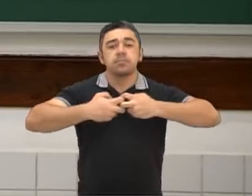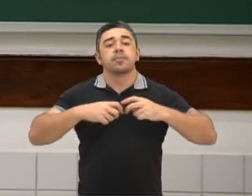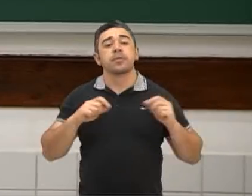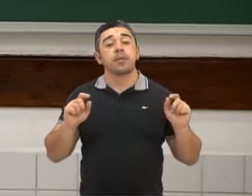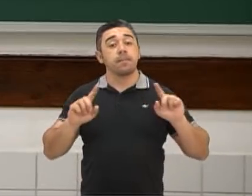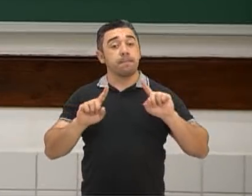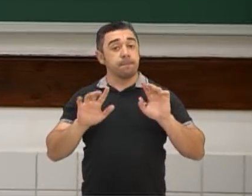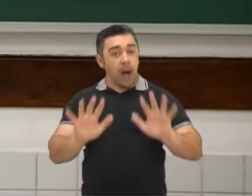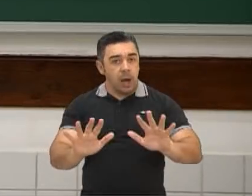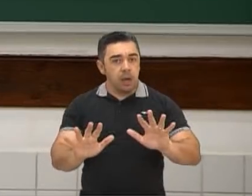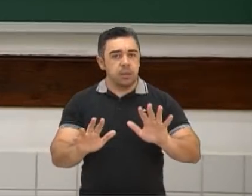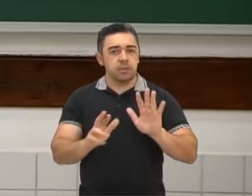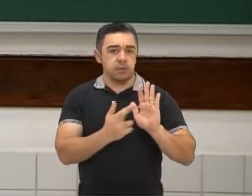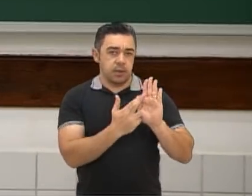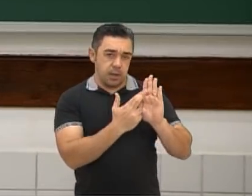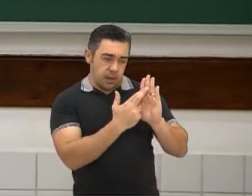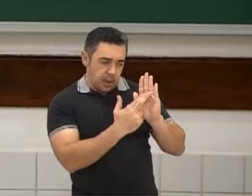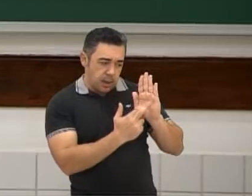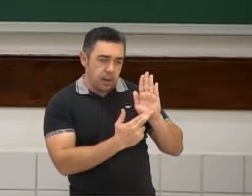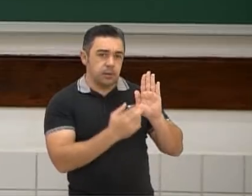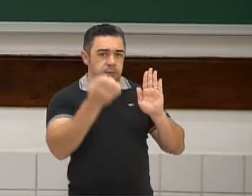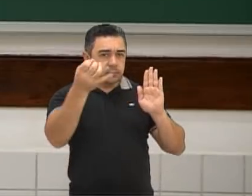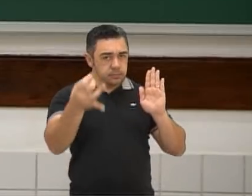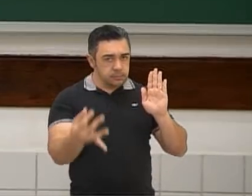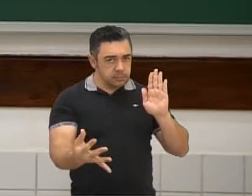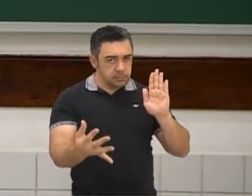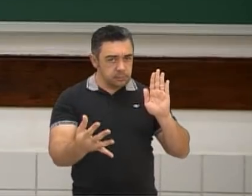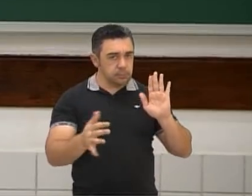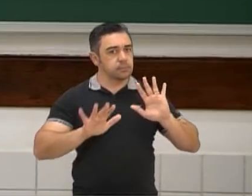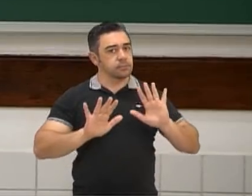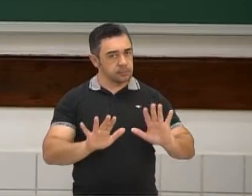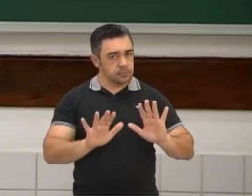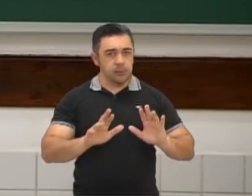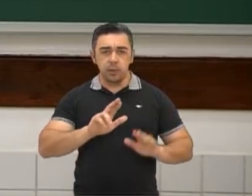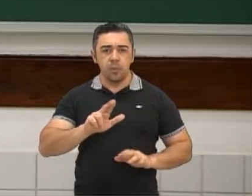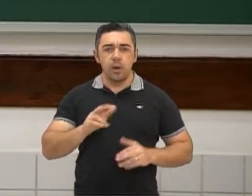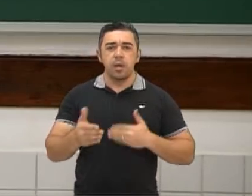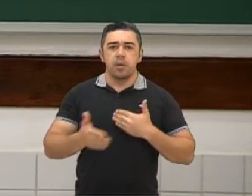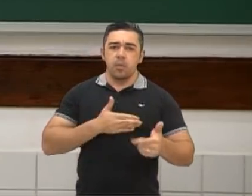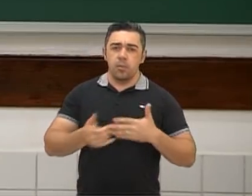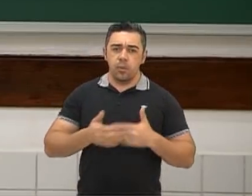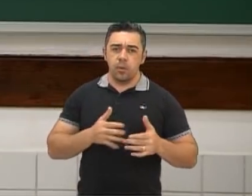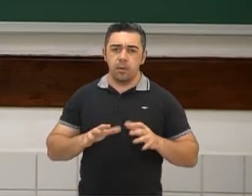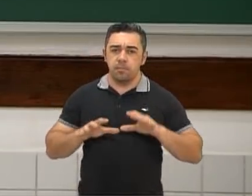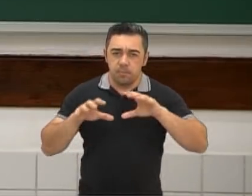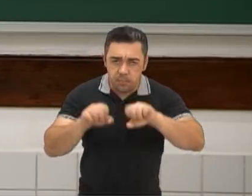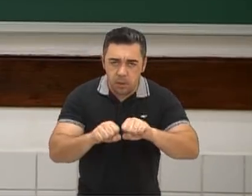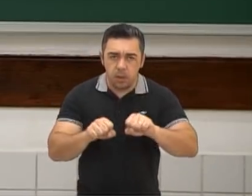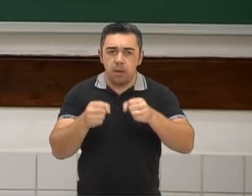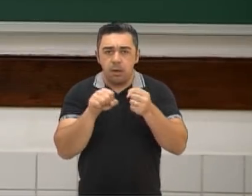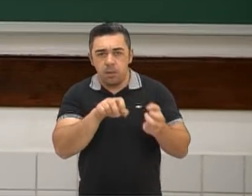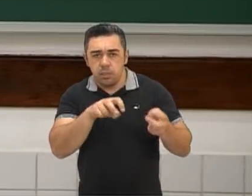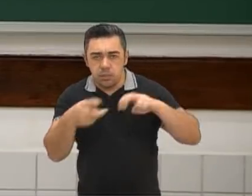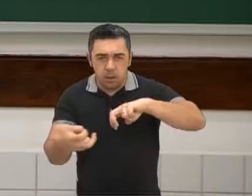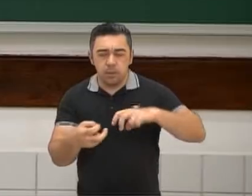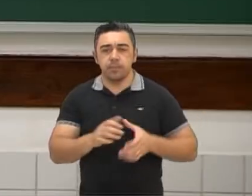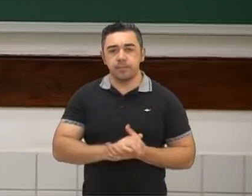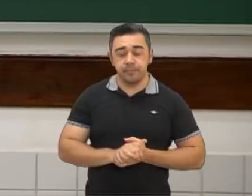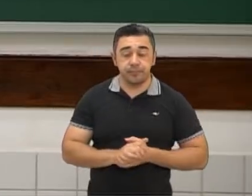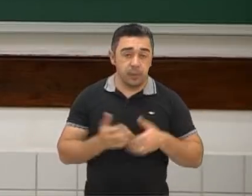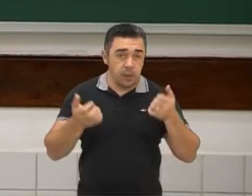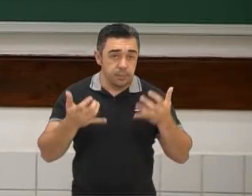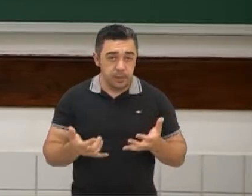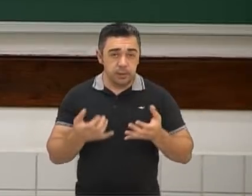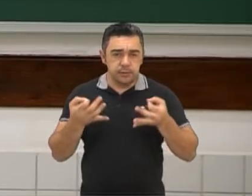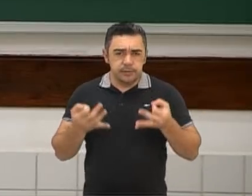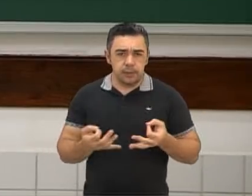existe uma regra dizendo como que pode acontecer, né? Especificando como que esse movimento pode ser feito.